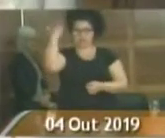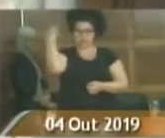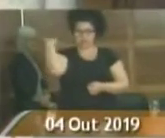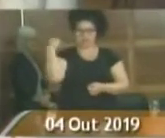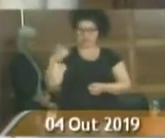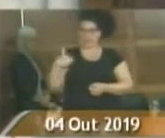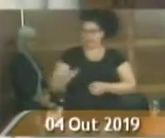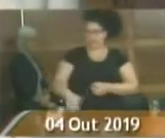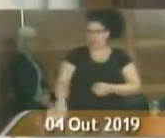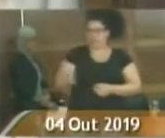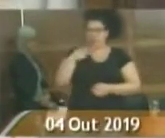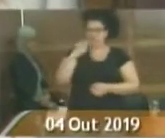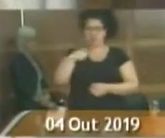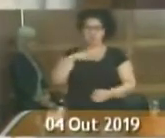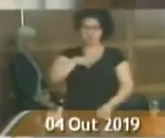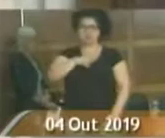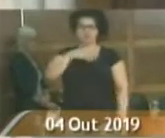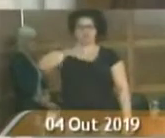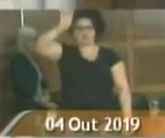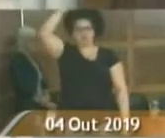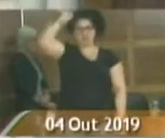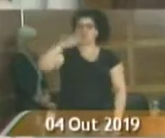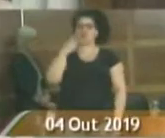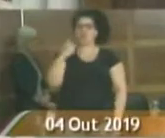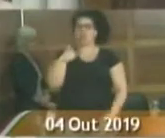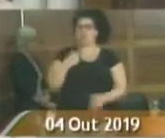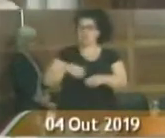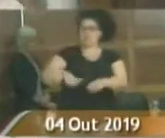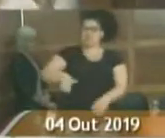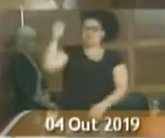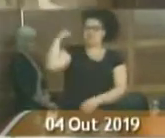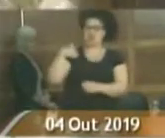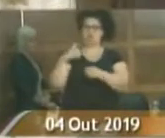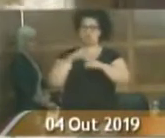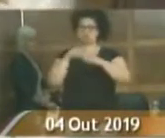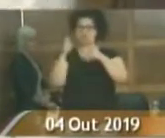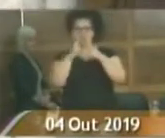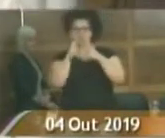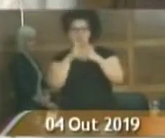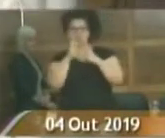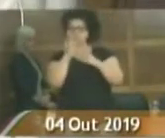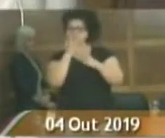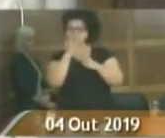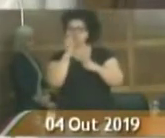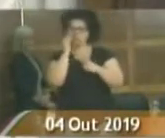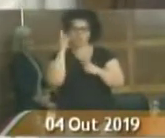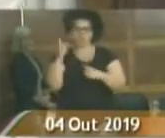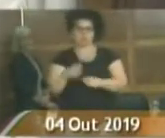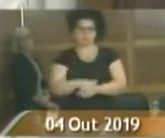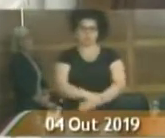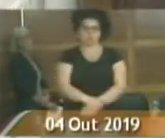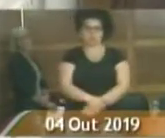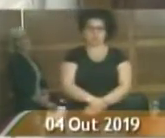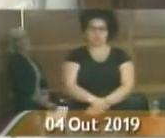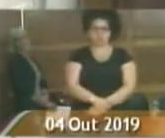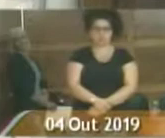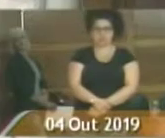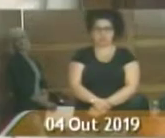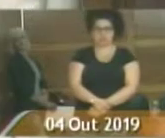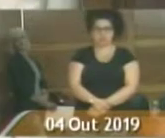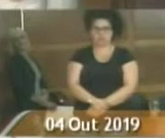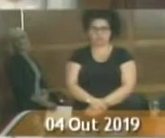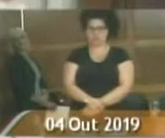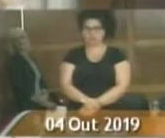vocês, eu já falava, quando eu crescer, eu vou ser médica de cachorro, de gato. Alguém aqui quer ser ou não tem ninguém ainda que quer ser veterinário,